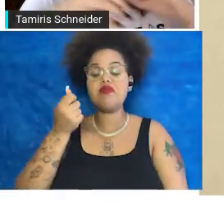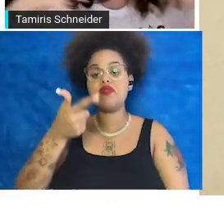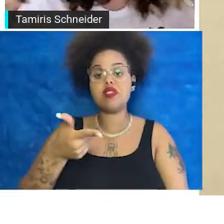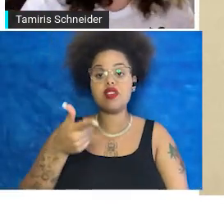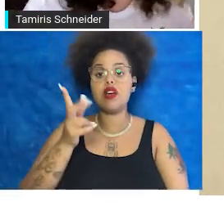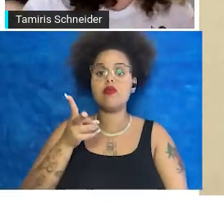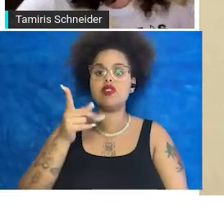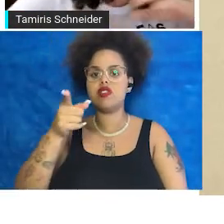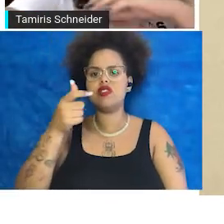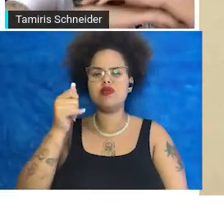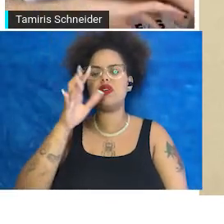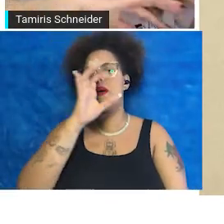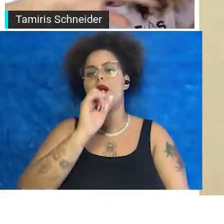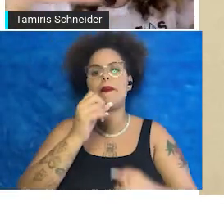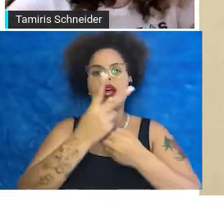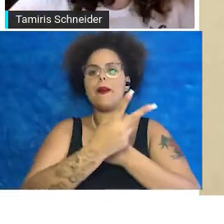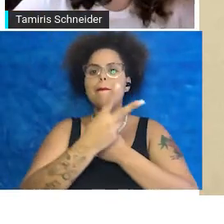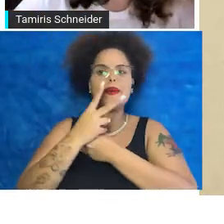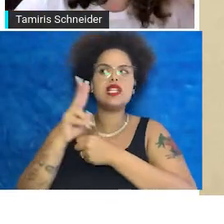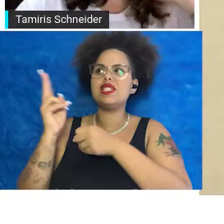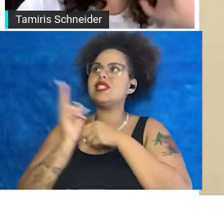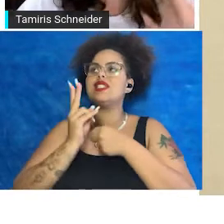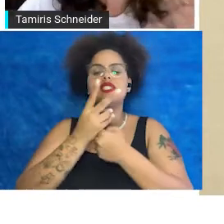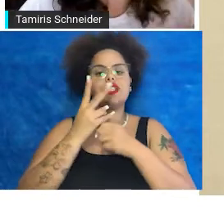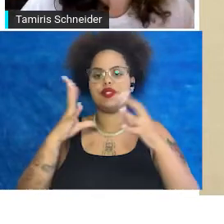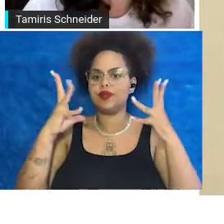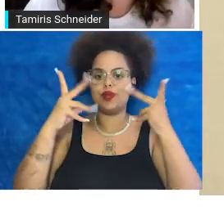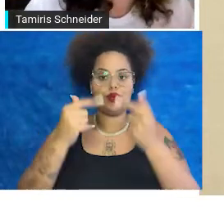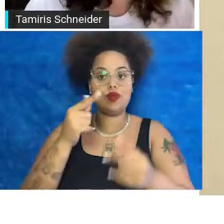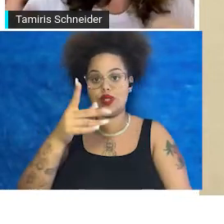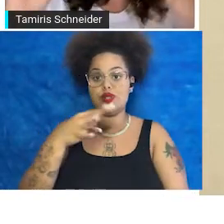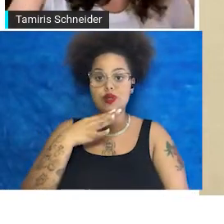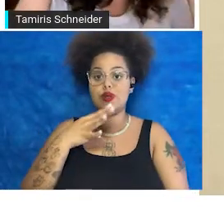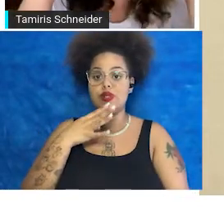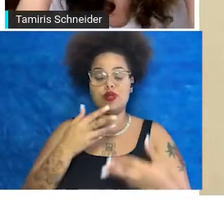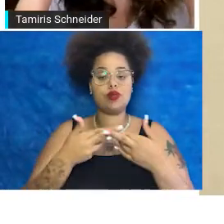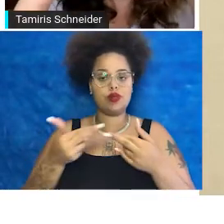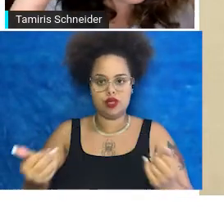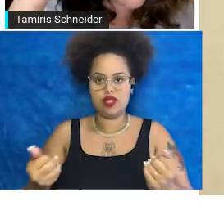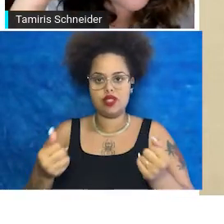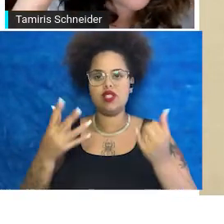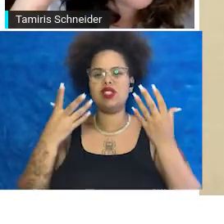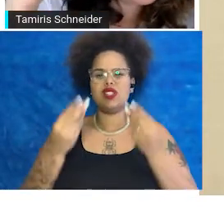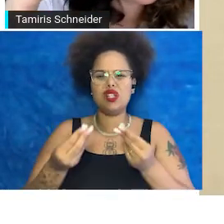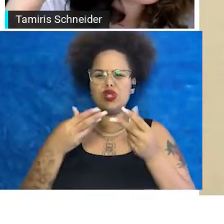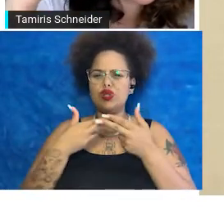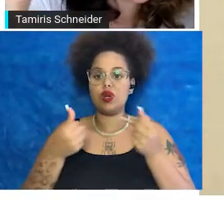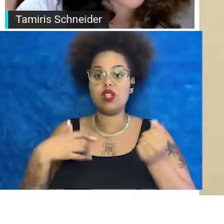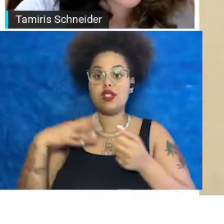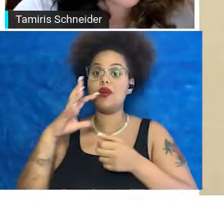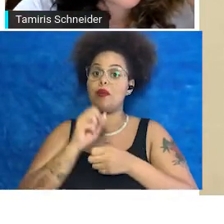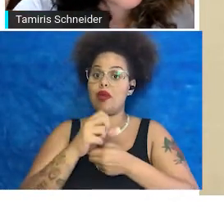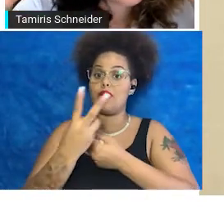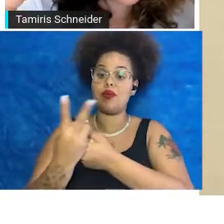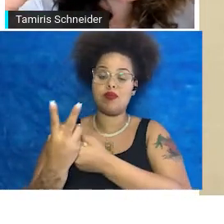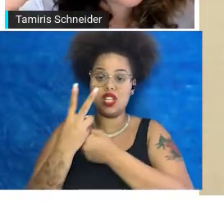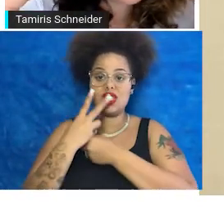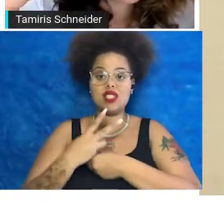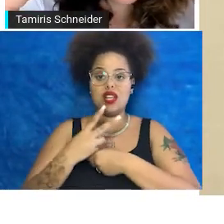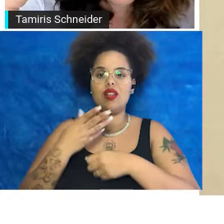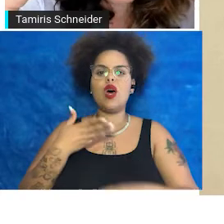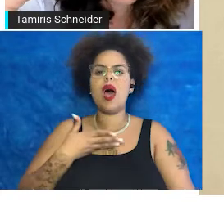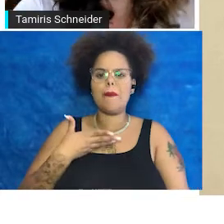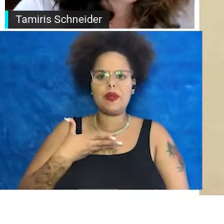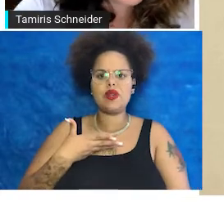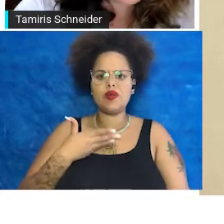que você tenha que pegar emprestado com todo mundo que você conhece coisas. Gente, o tanto de coisa que eu pego emprestado, de